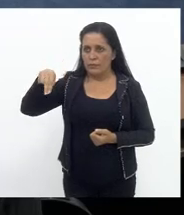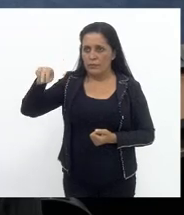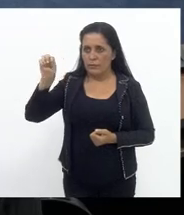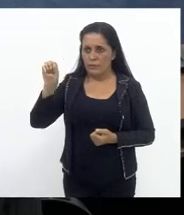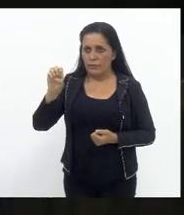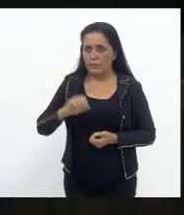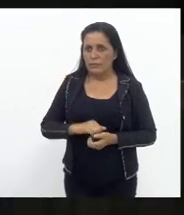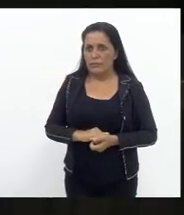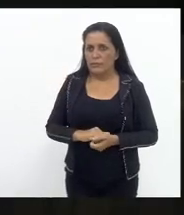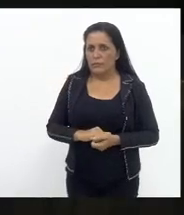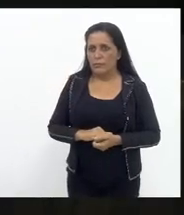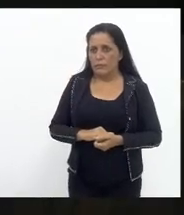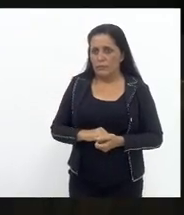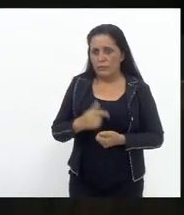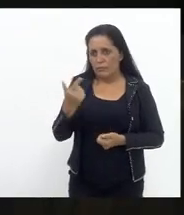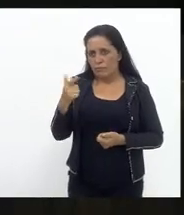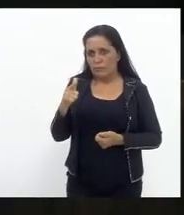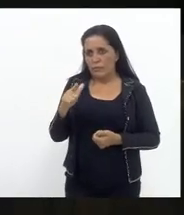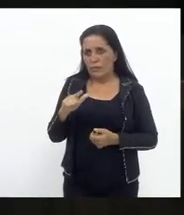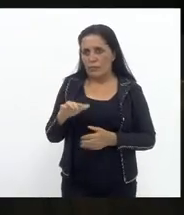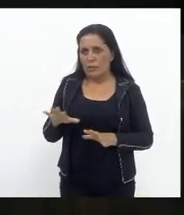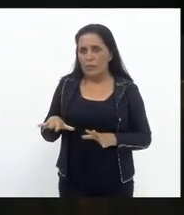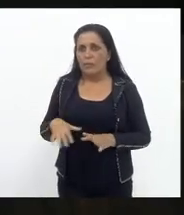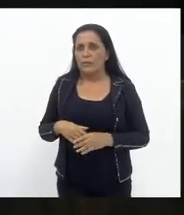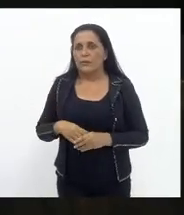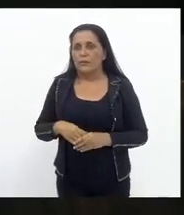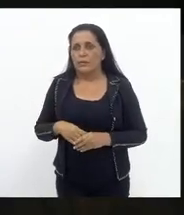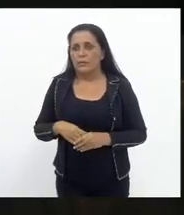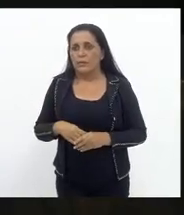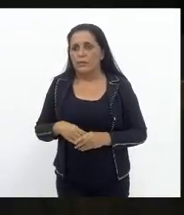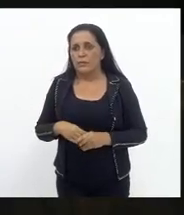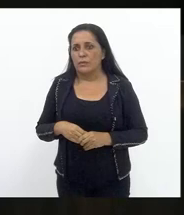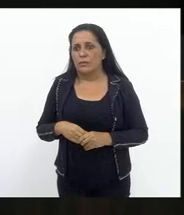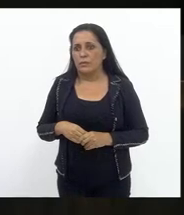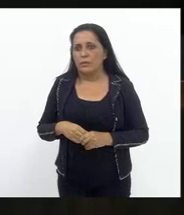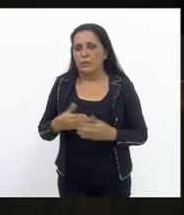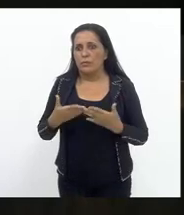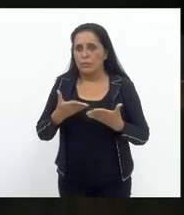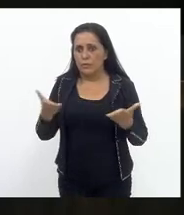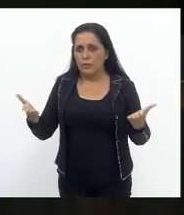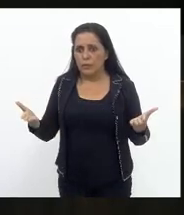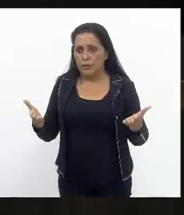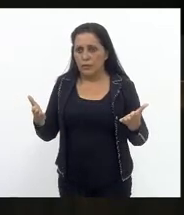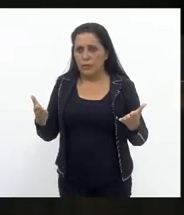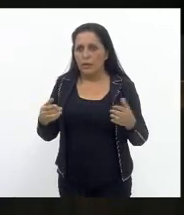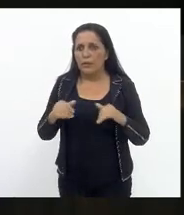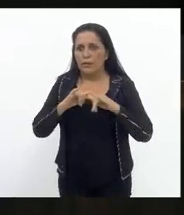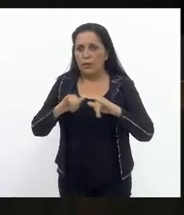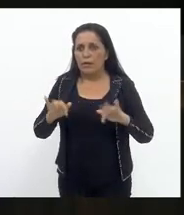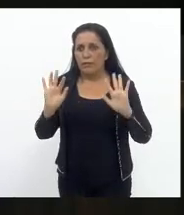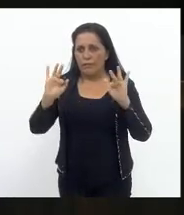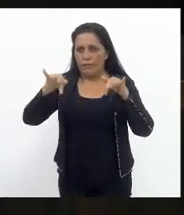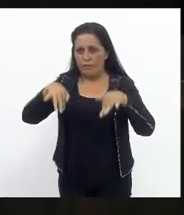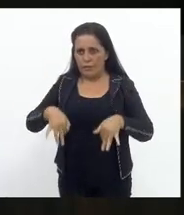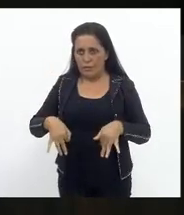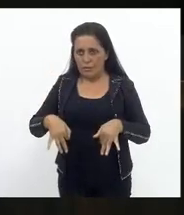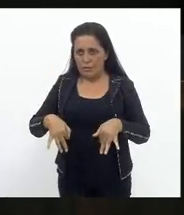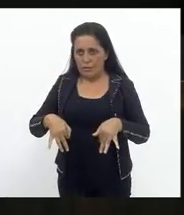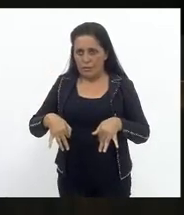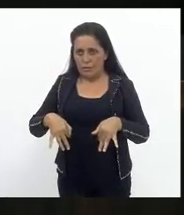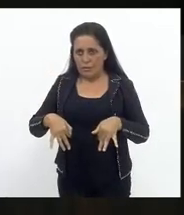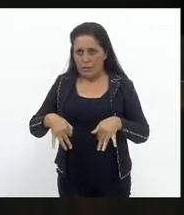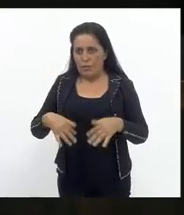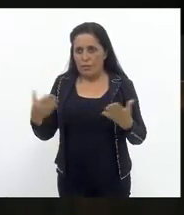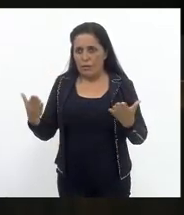Bem, não havendo mais oradores inscritos, a presidência declara encerrada a